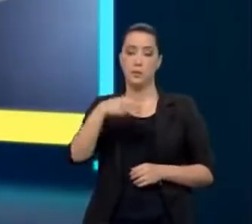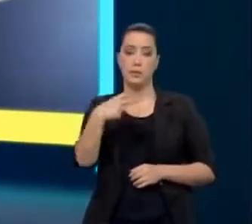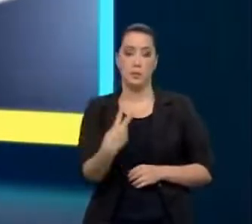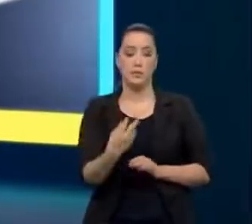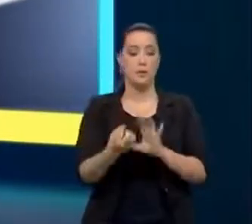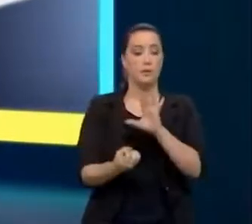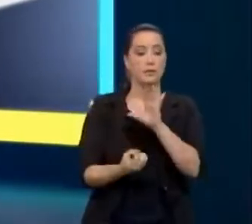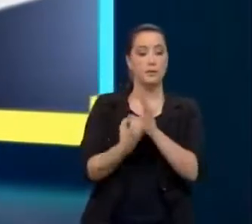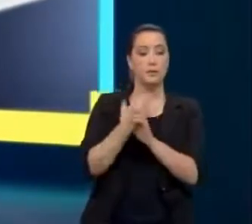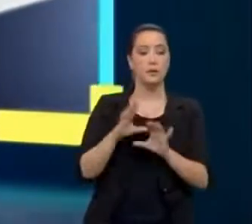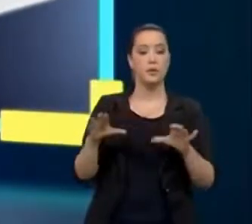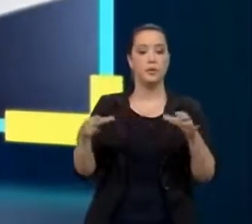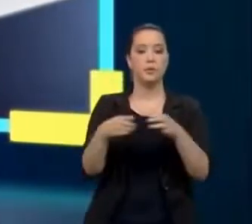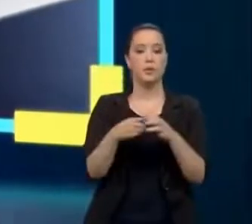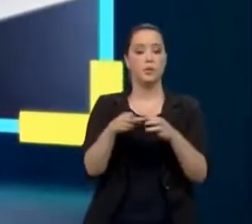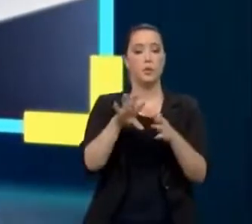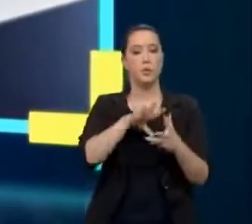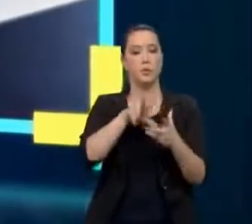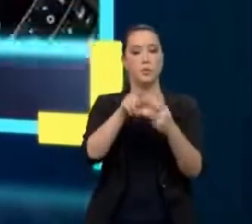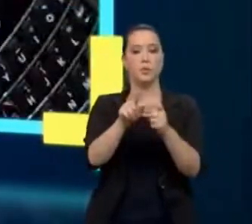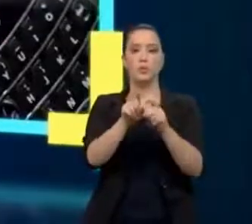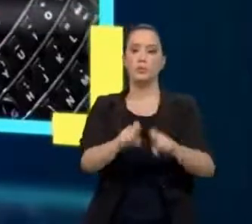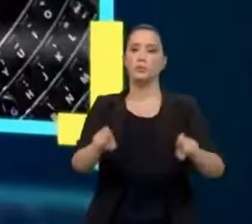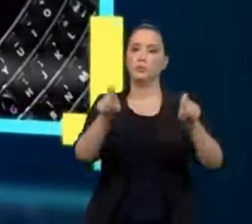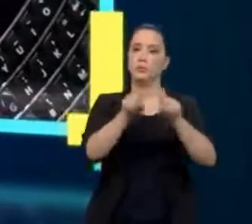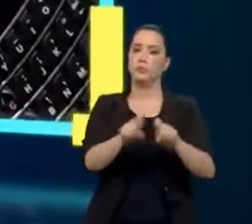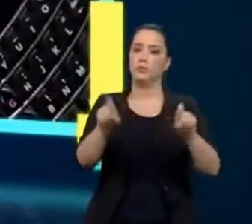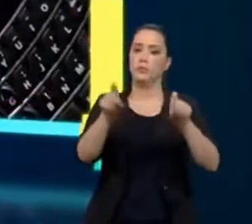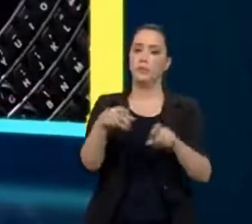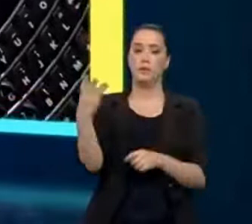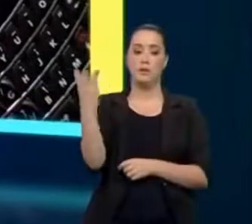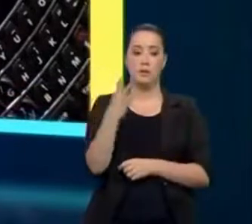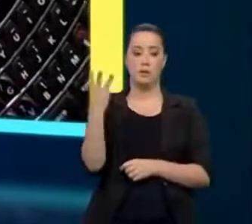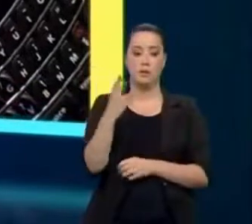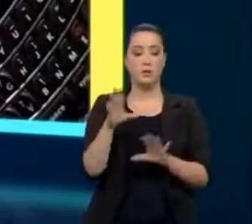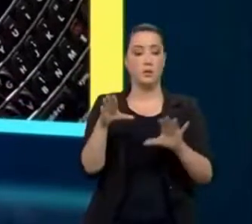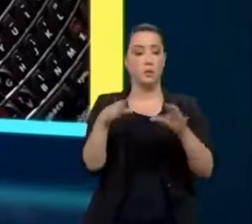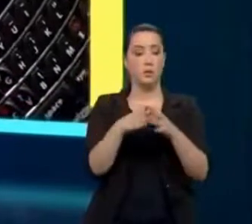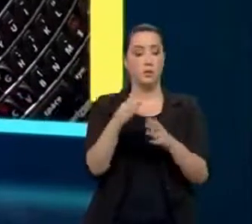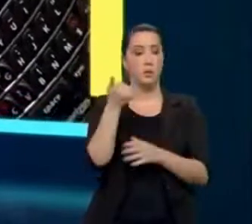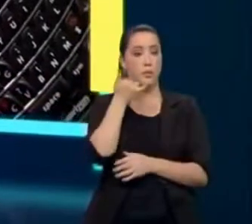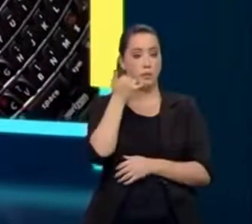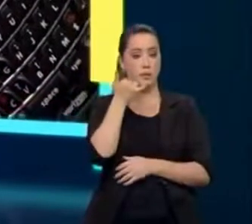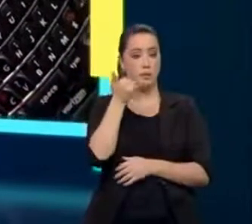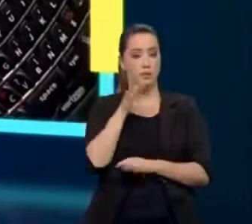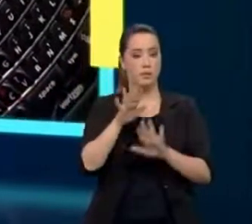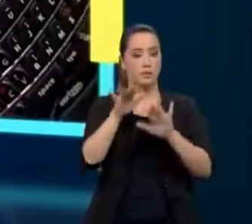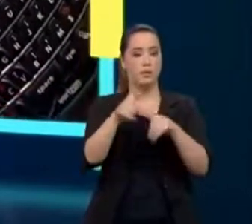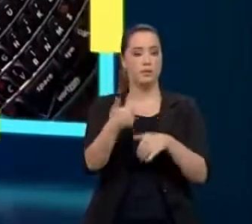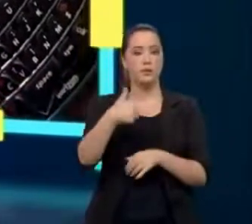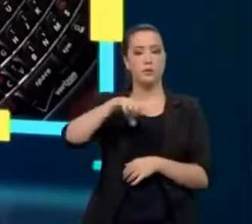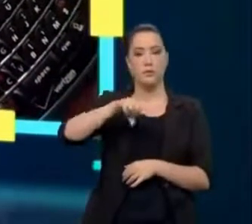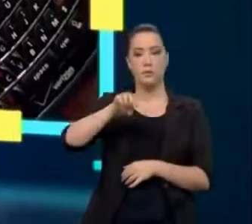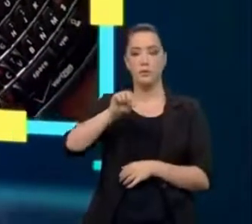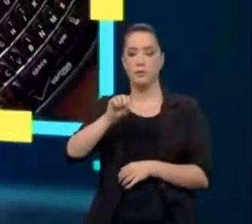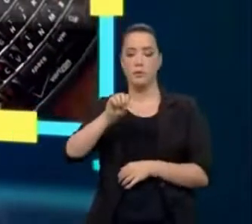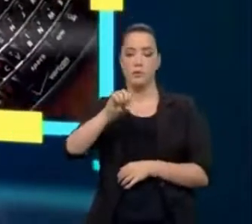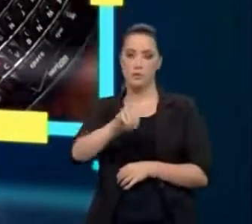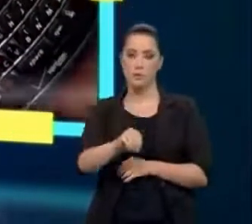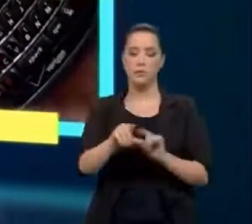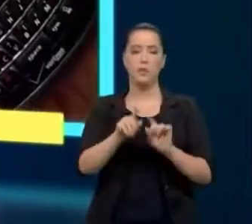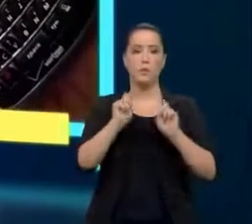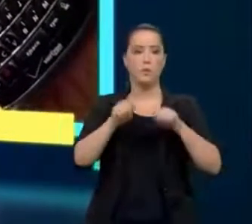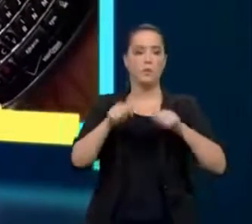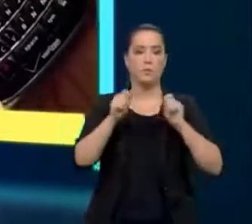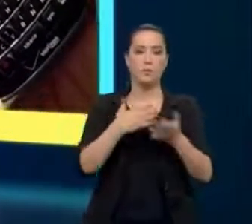foi criada a Rede Mundial de Computadores, e a terceira geração de celulares, no final dos anos 90, possibilitou